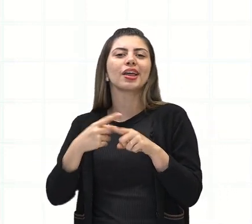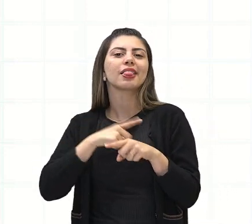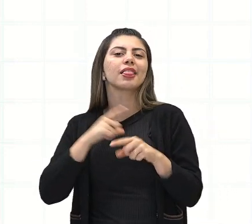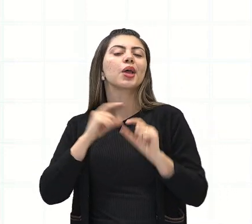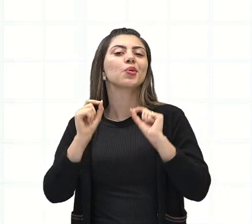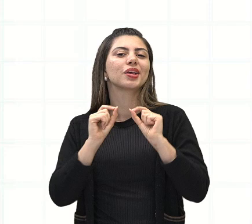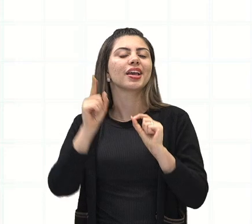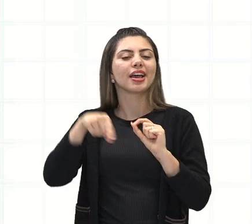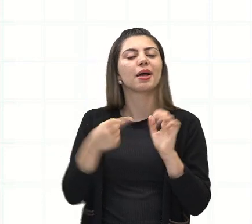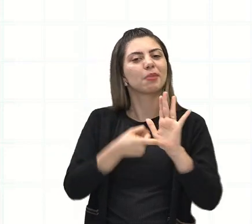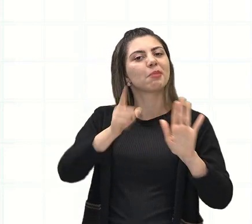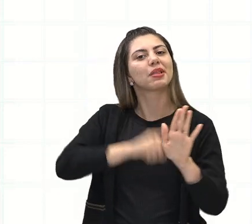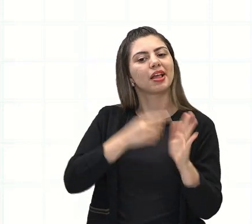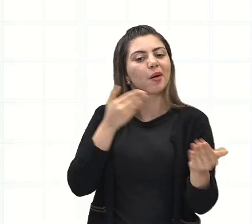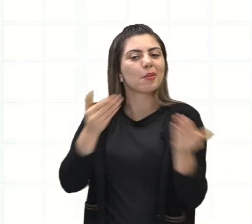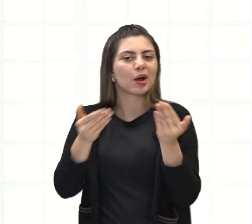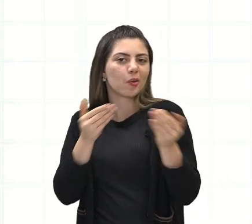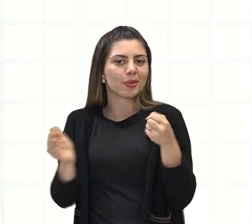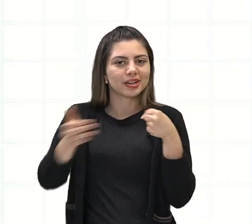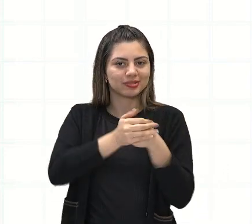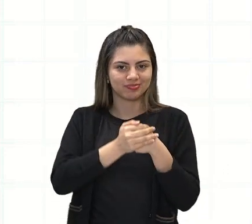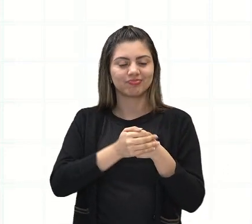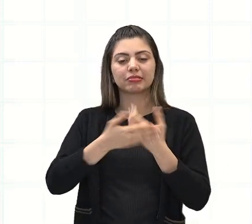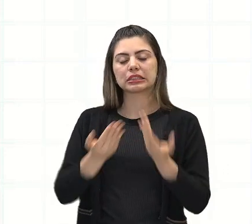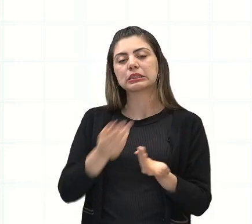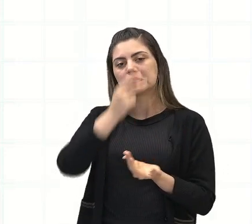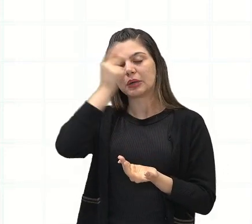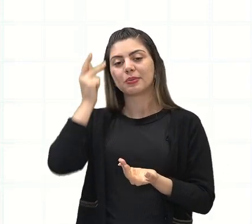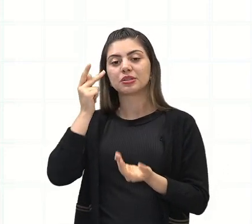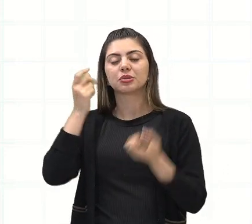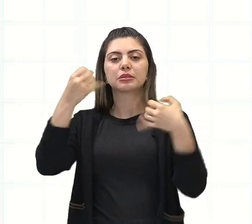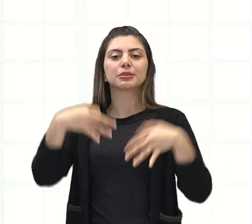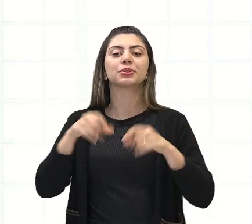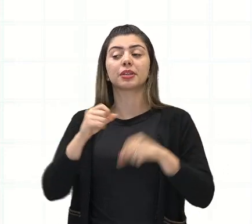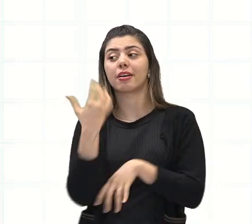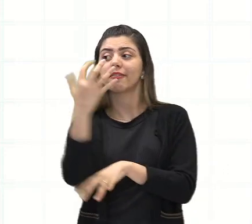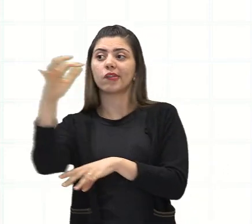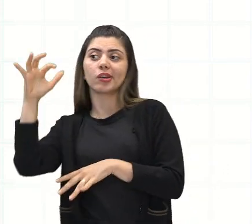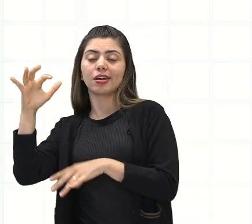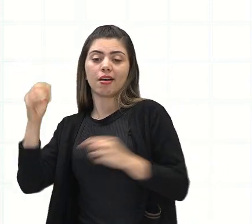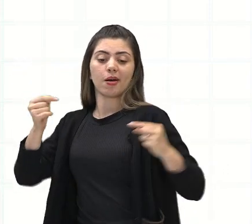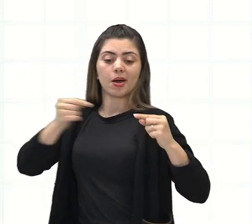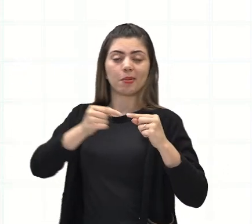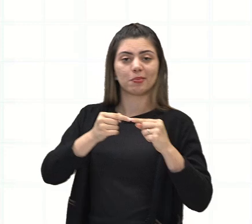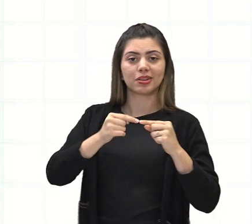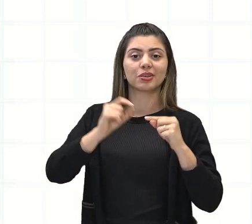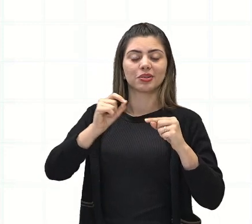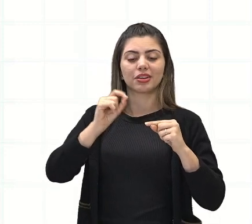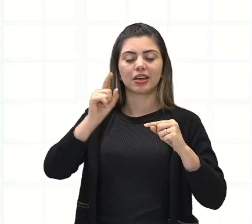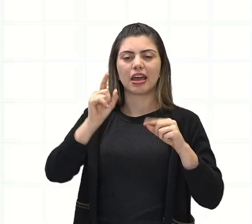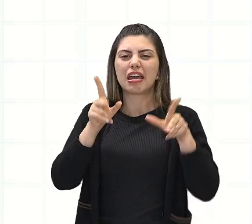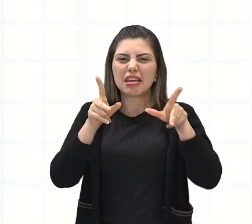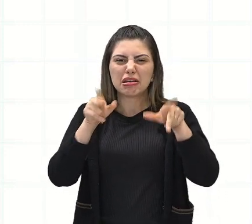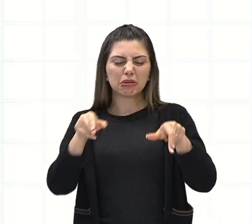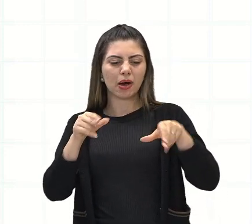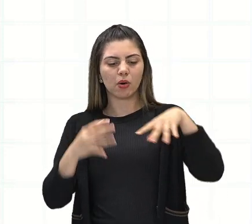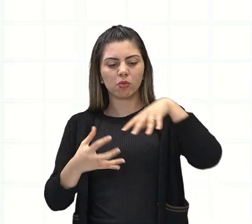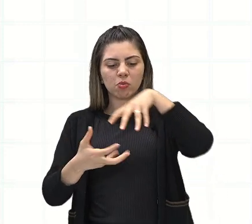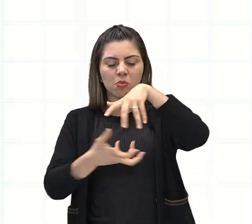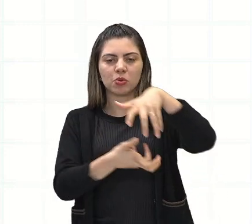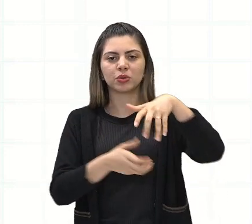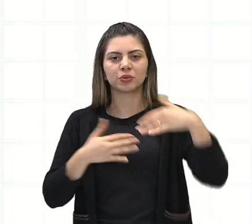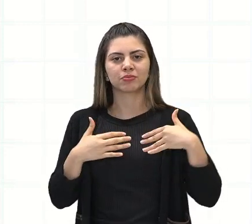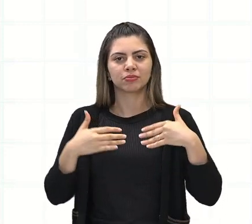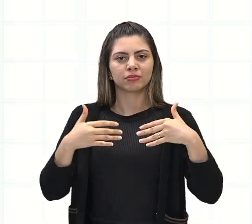essa metáfora que as pessoas usam dizendo que a floresta, a Amazônia, é o pulmão do mundo. Eu não estou nem